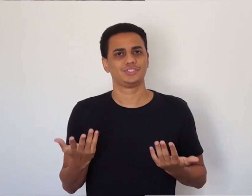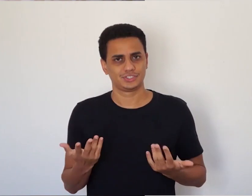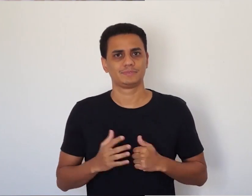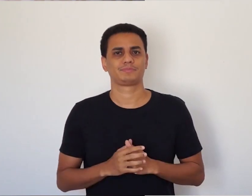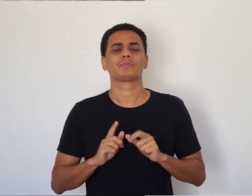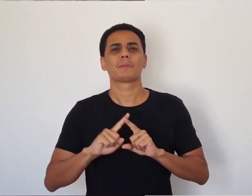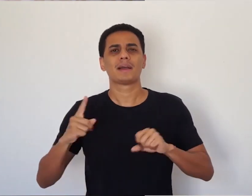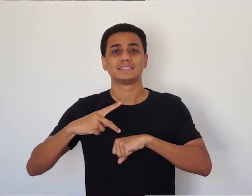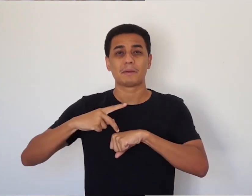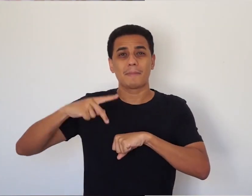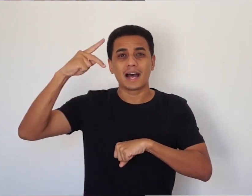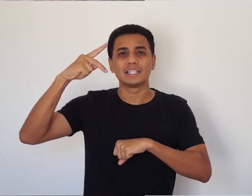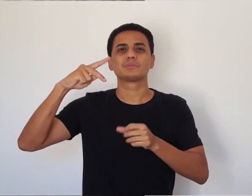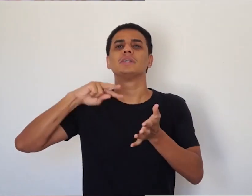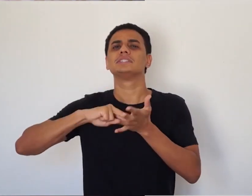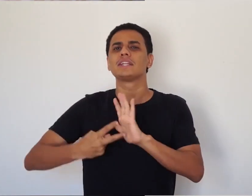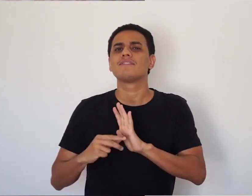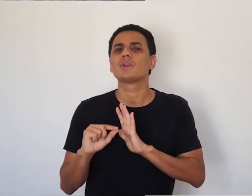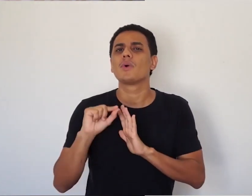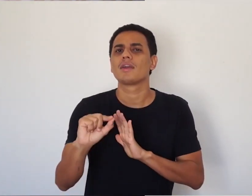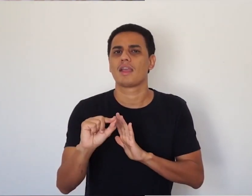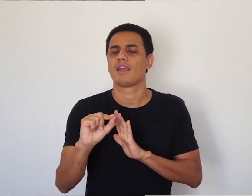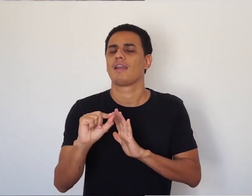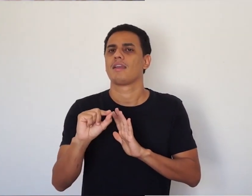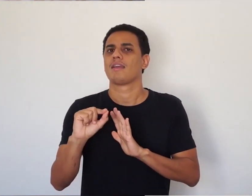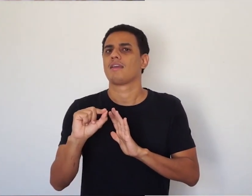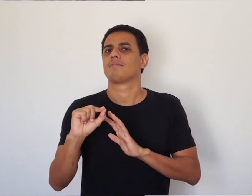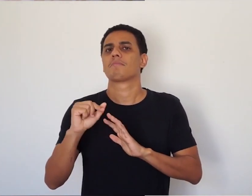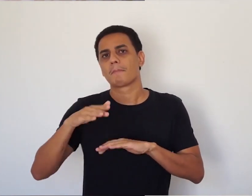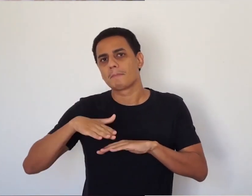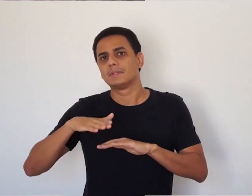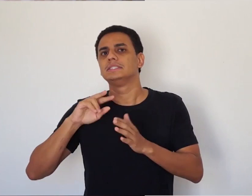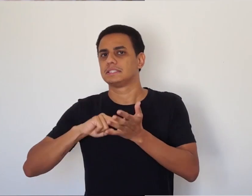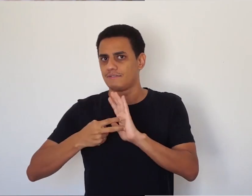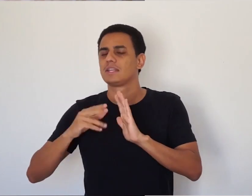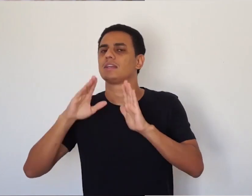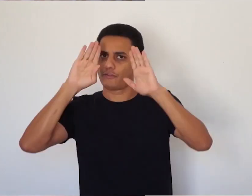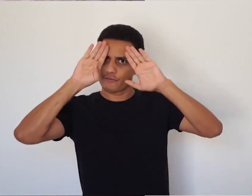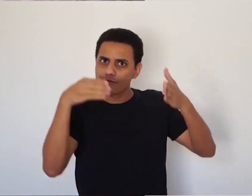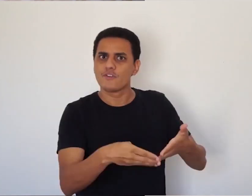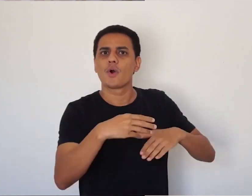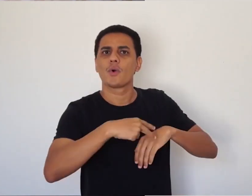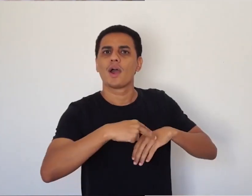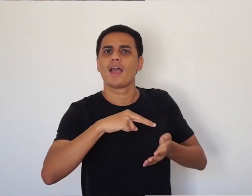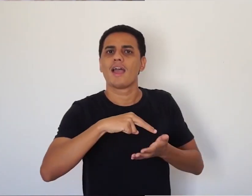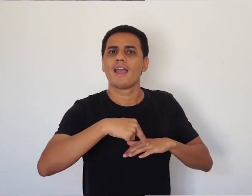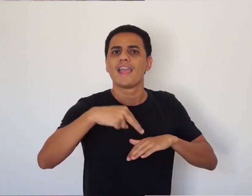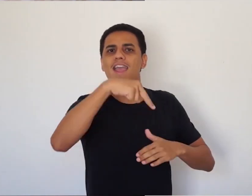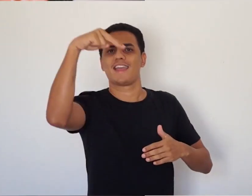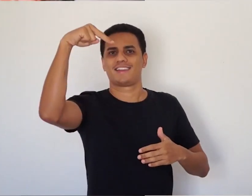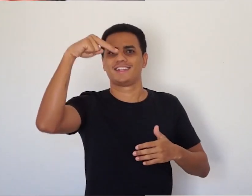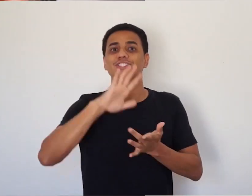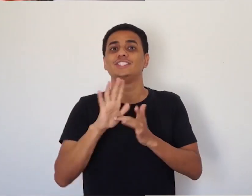ela sinaliza claramente muito mais o sentido da ressurreição, de que no terceiro